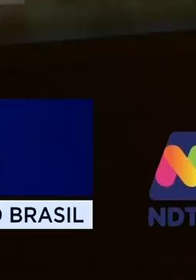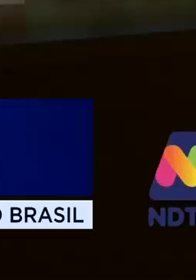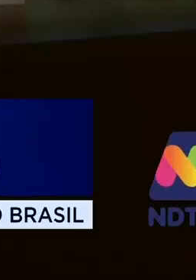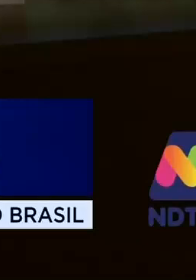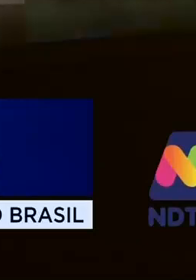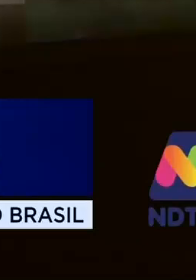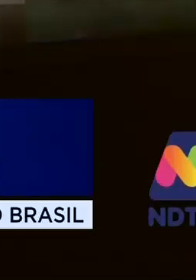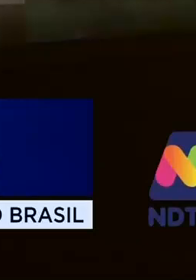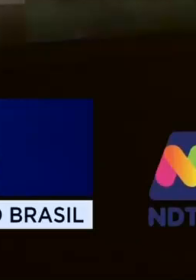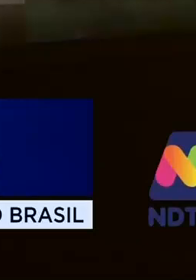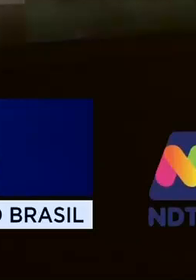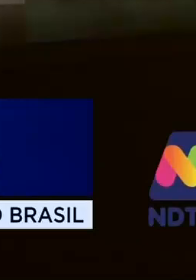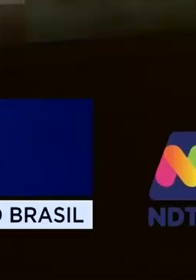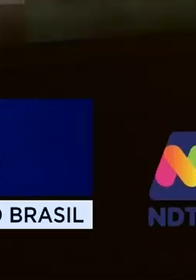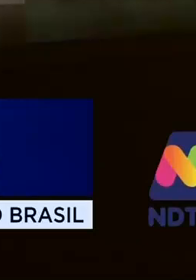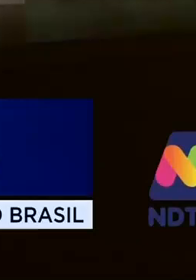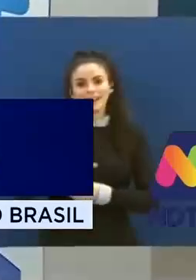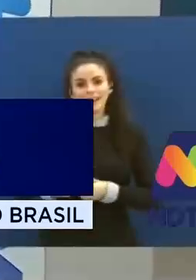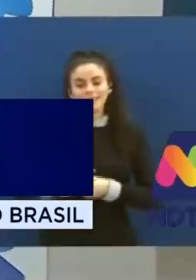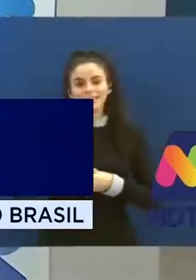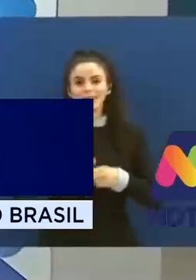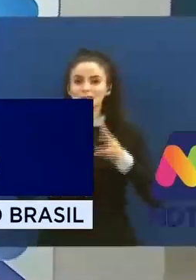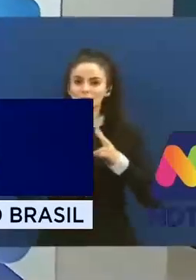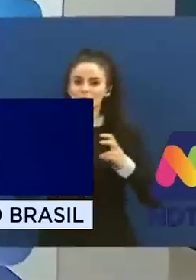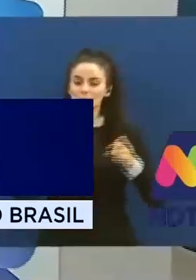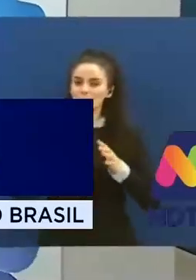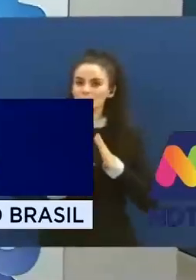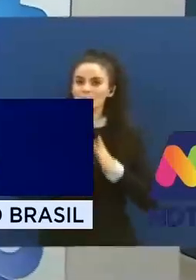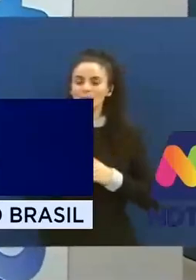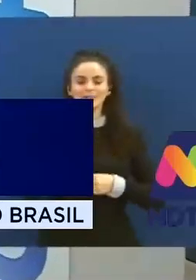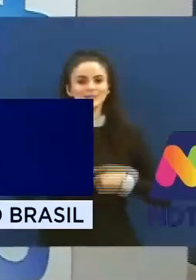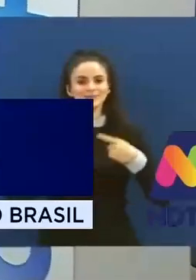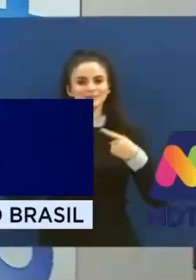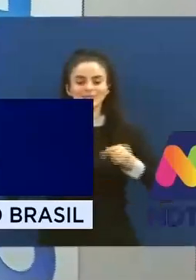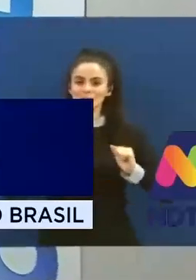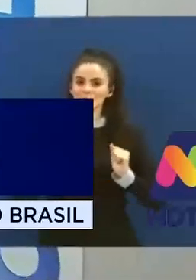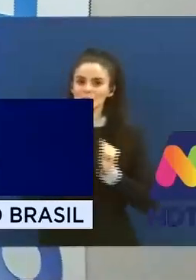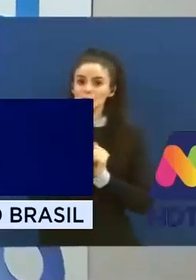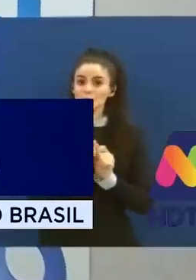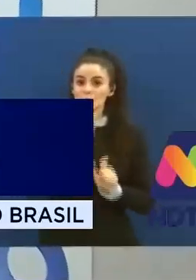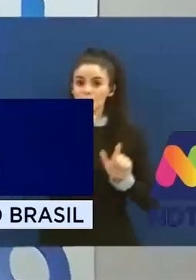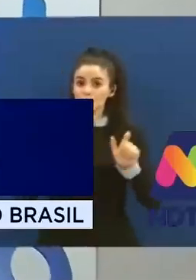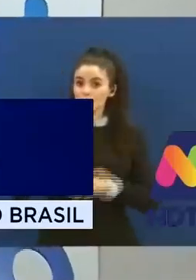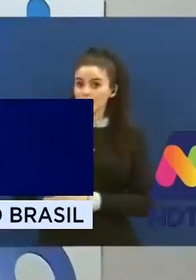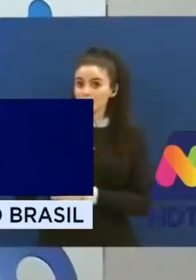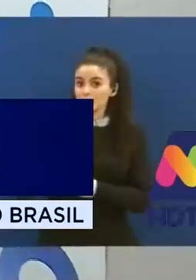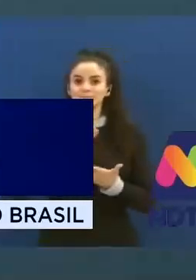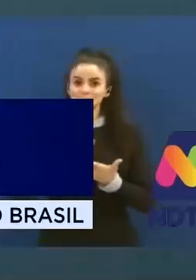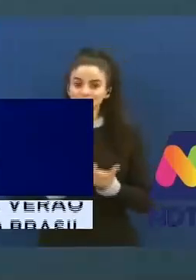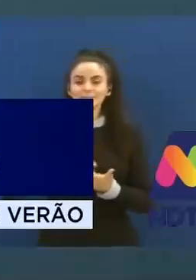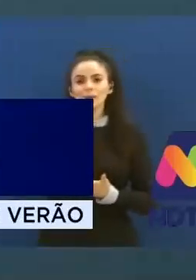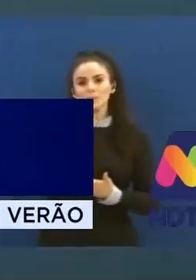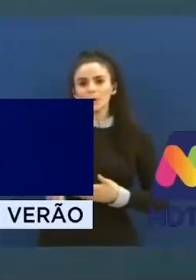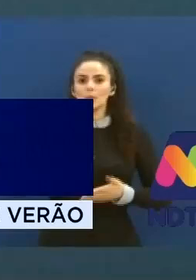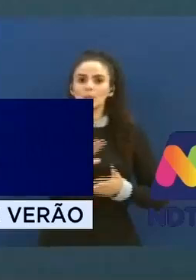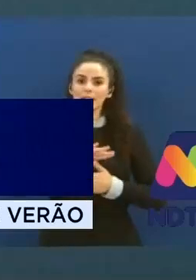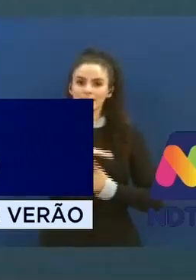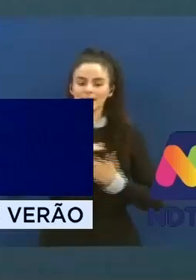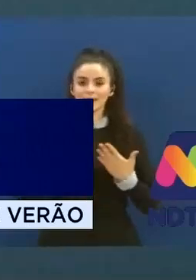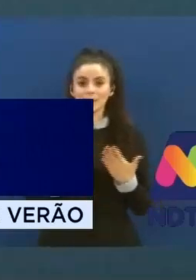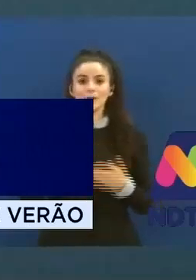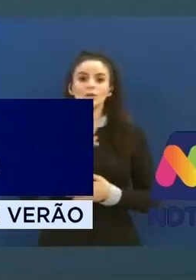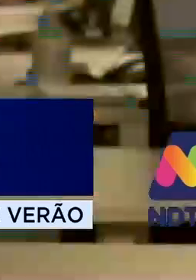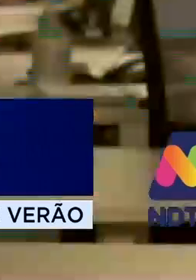eleitor aproveitar o melhor do seu candidato na sede do grupo em Florianópolis o debate será mediado pela apresentadora e